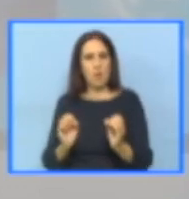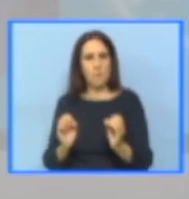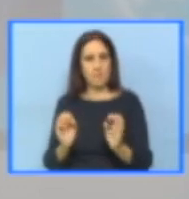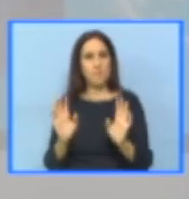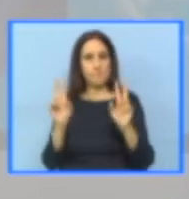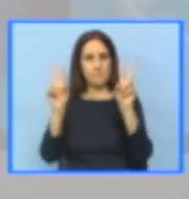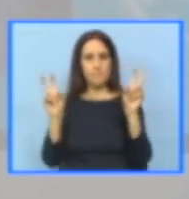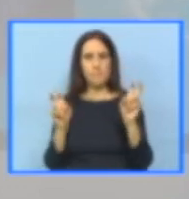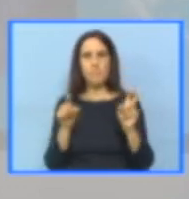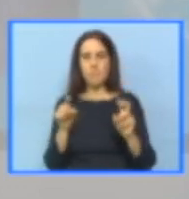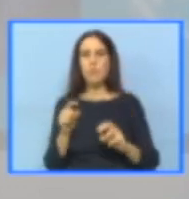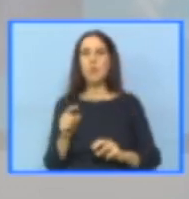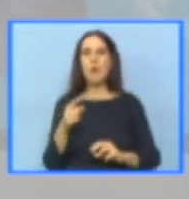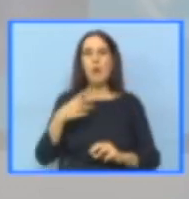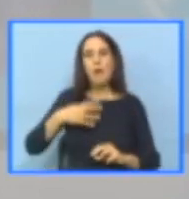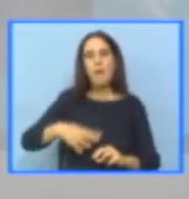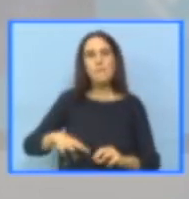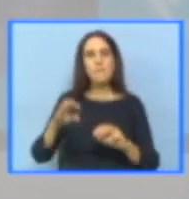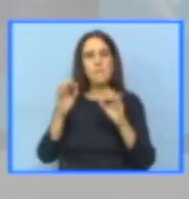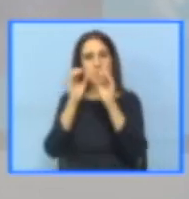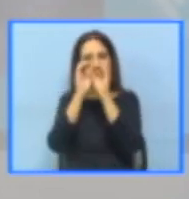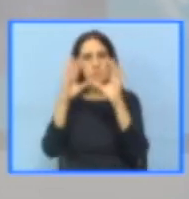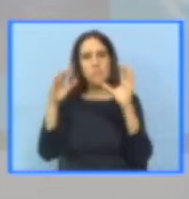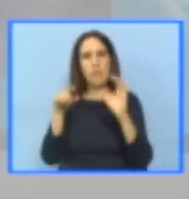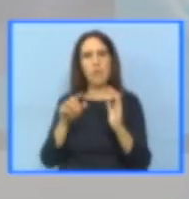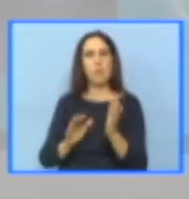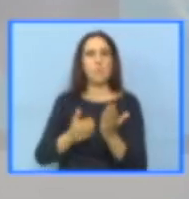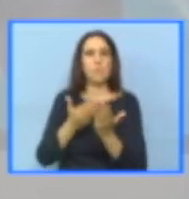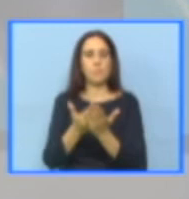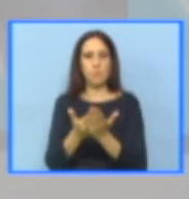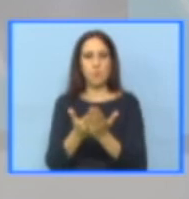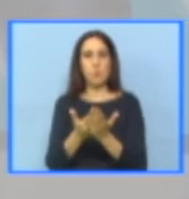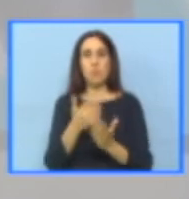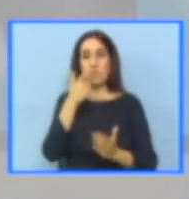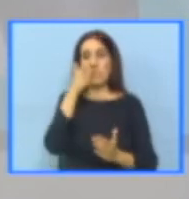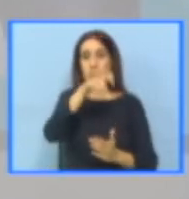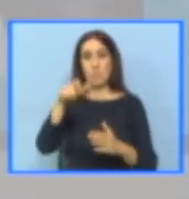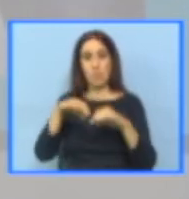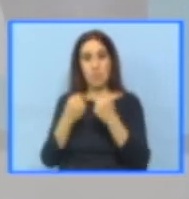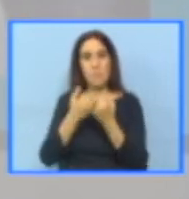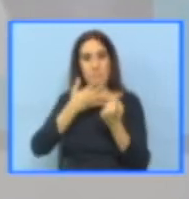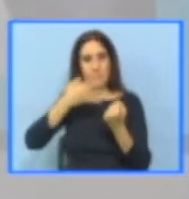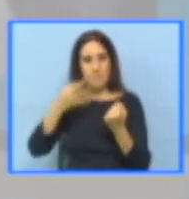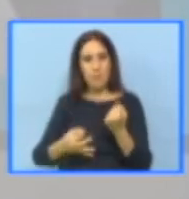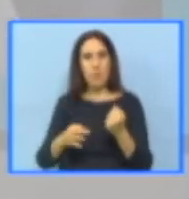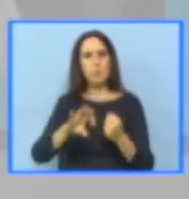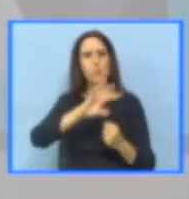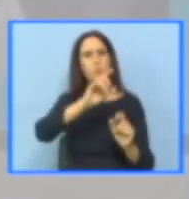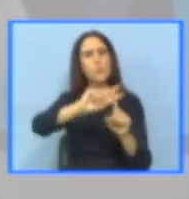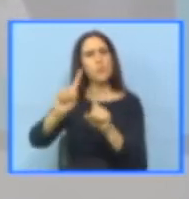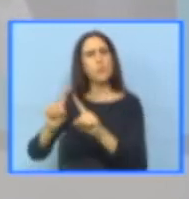como horizonte de intencionalidade é uma proposta para todo o cidadão de todos os